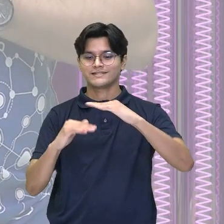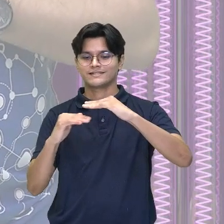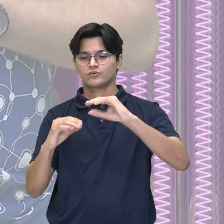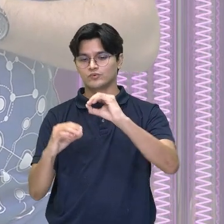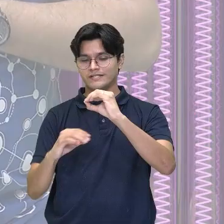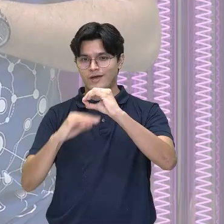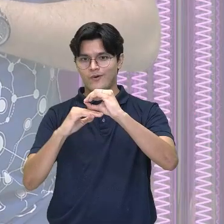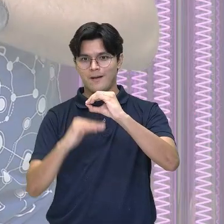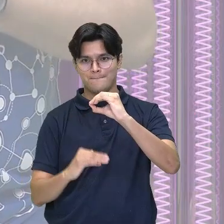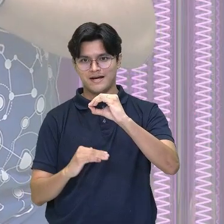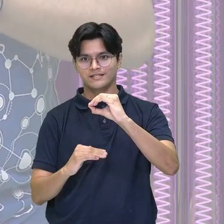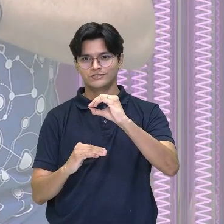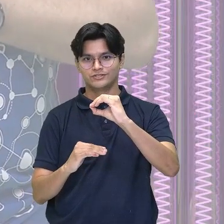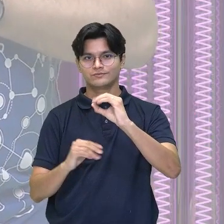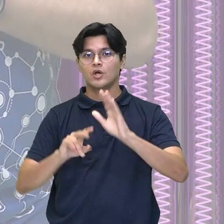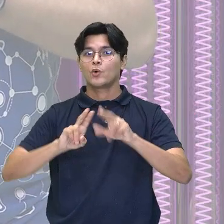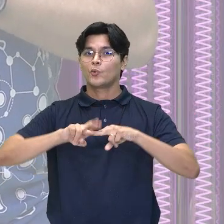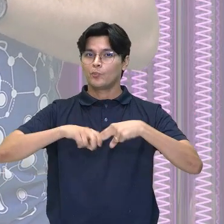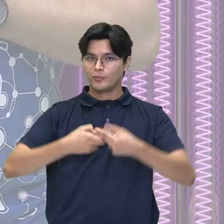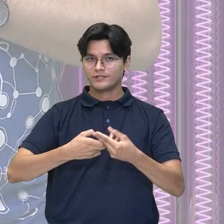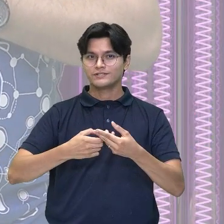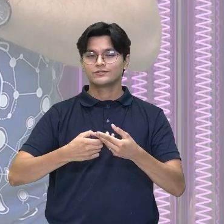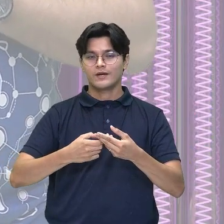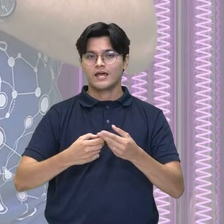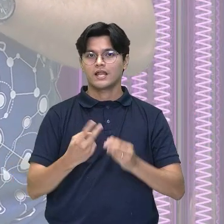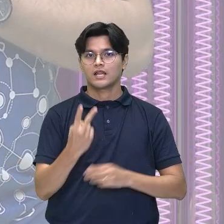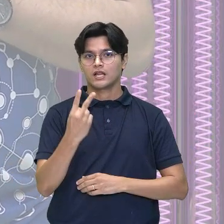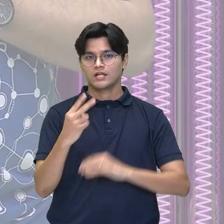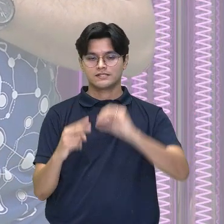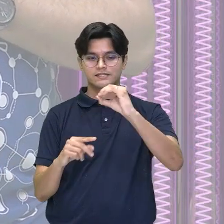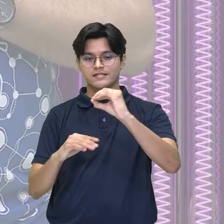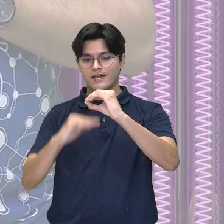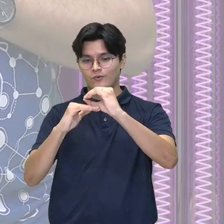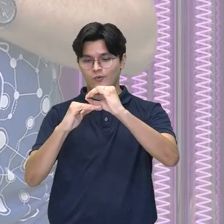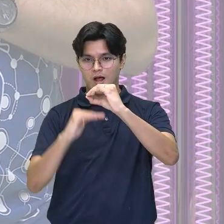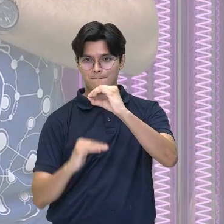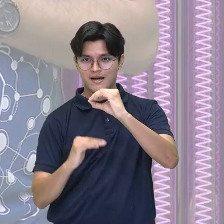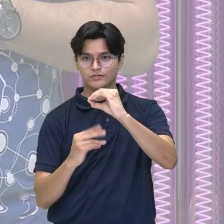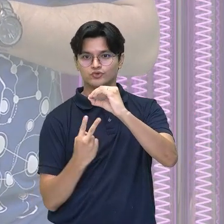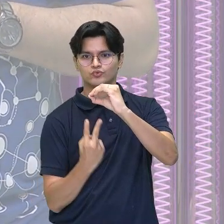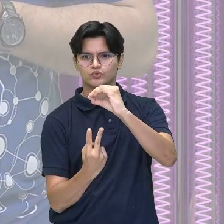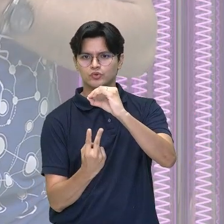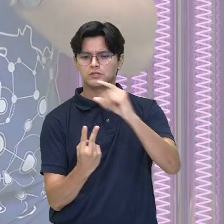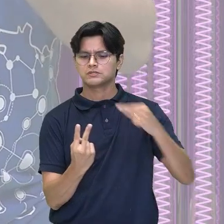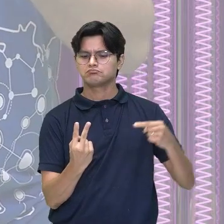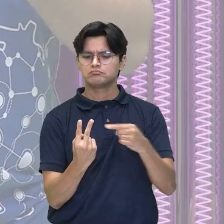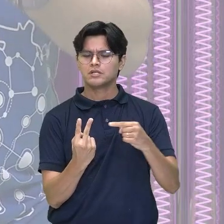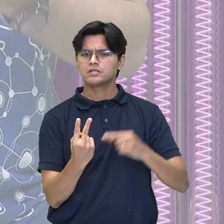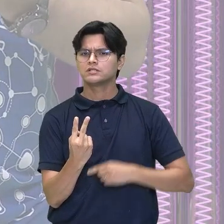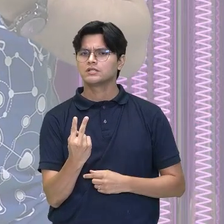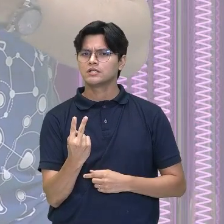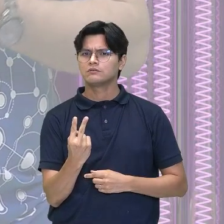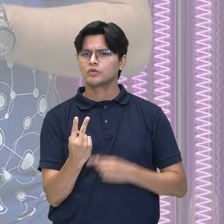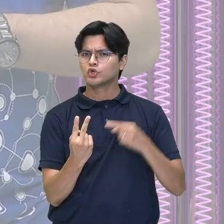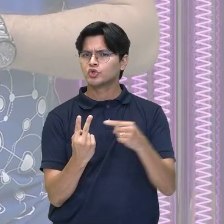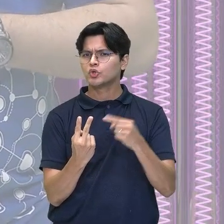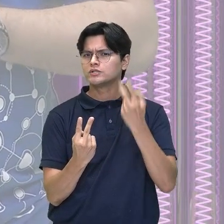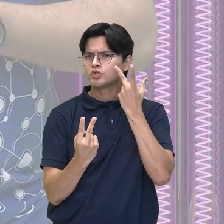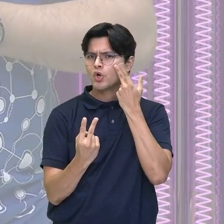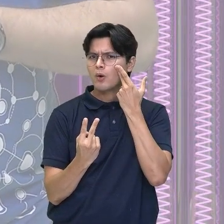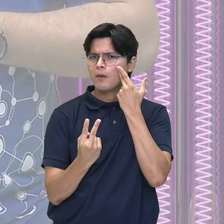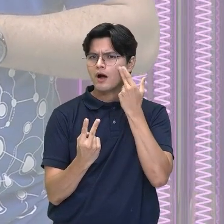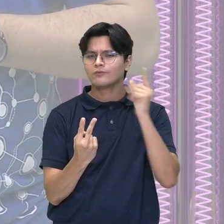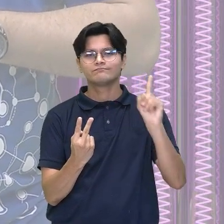é 2 abaixo de zero. Se está abaixo de zero, o nosso sinal